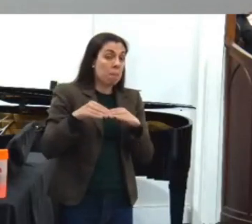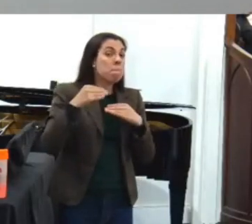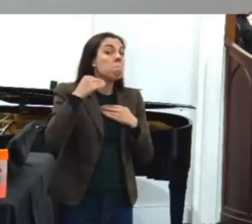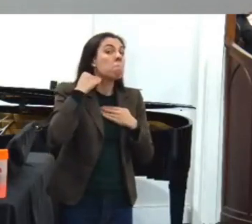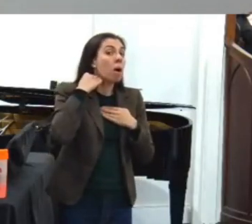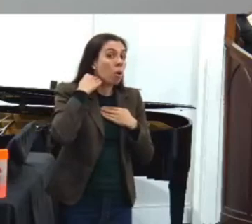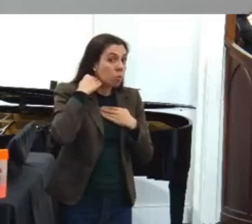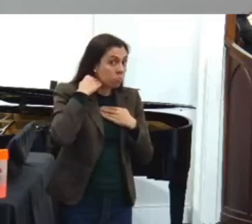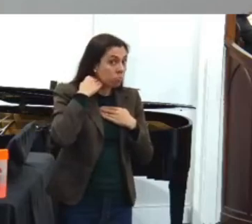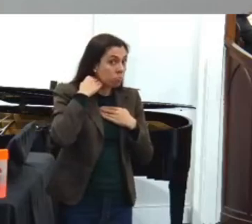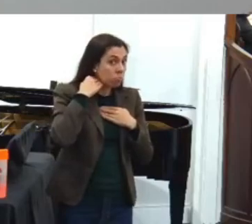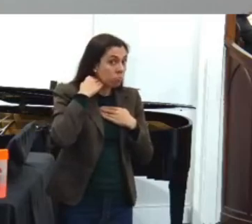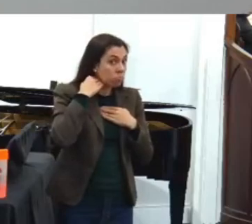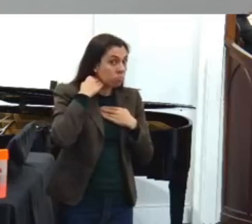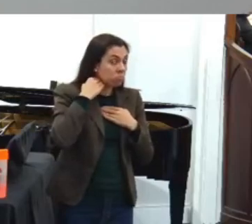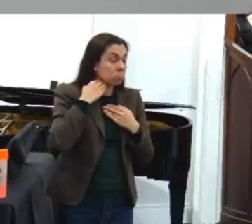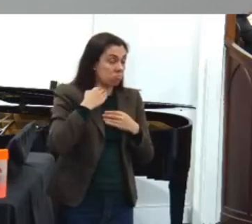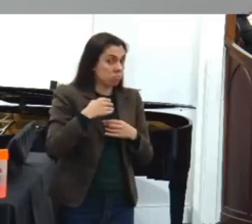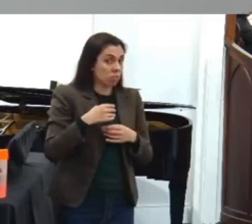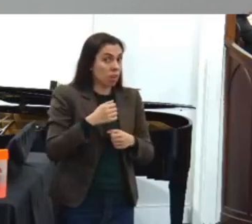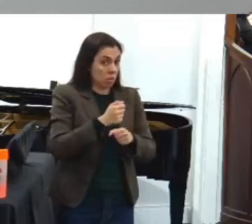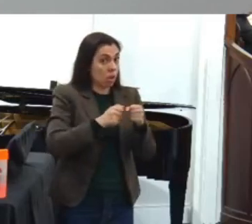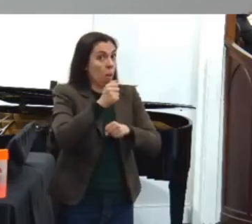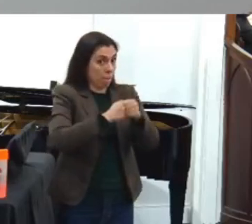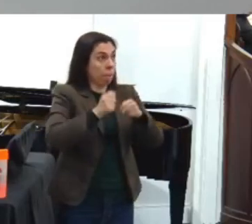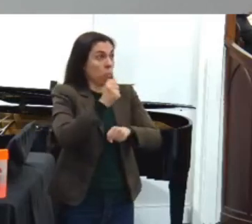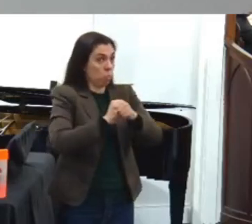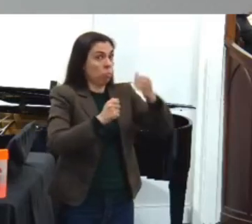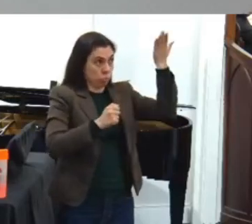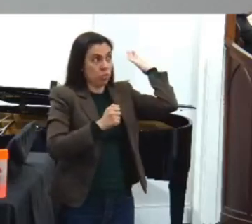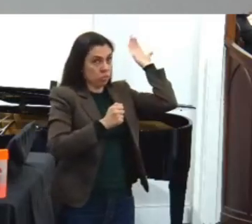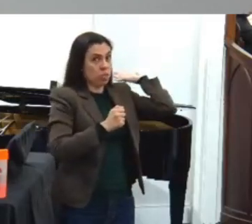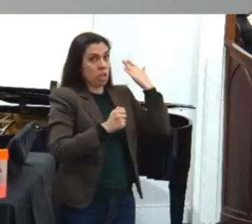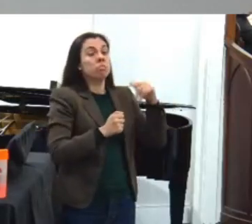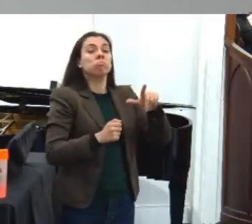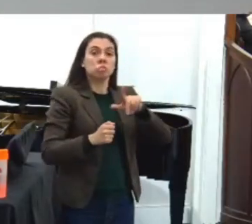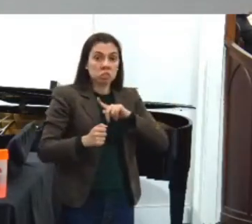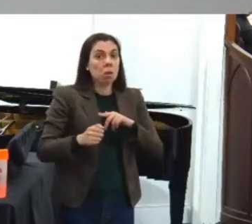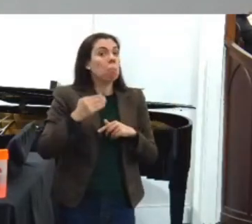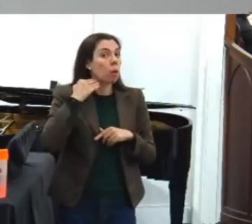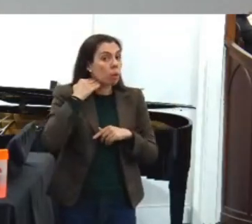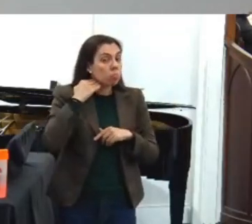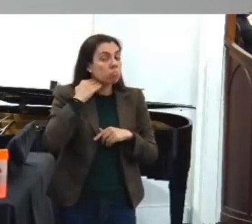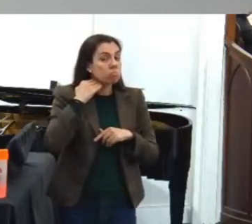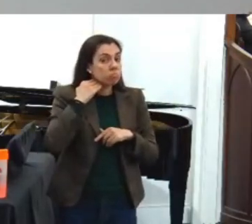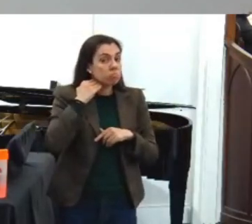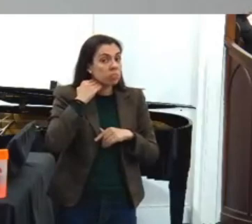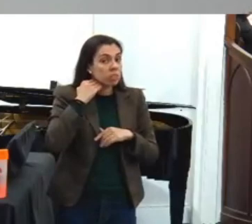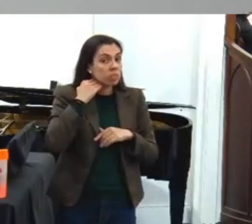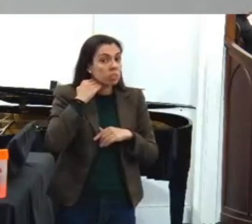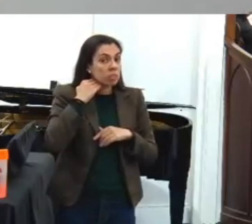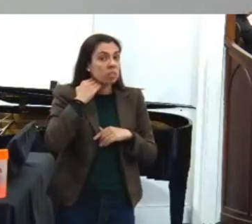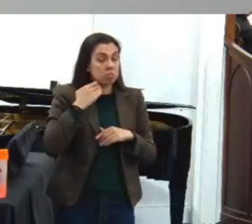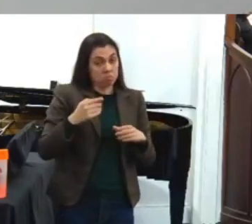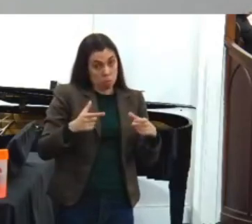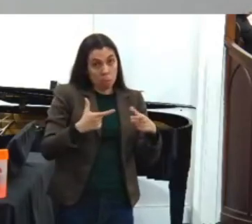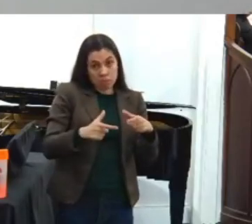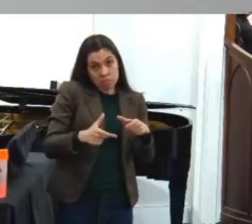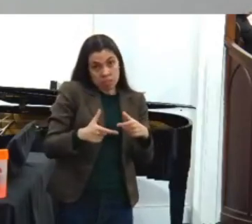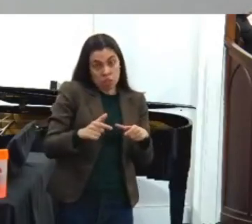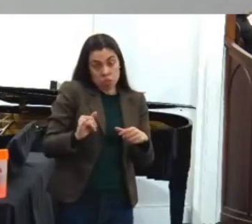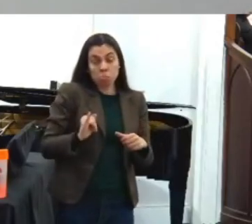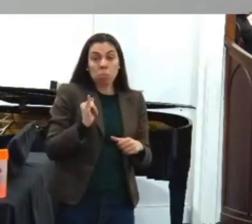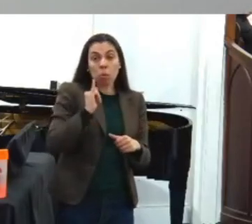Depois do terremoto do ano 70, o Império Romano estendeu a mão para a reconstrução da cidade, e